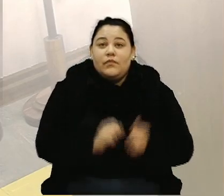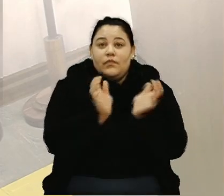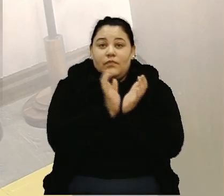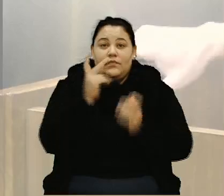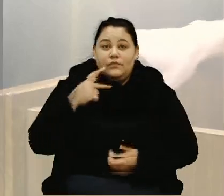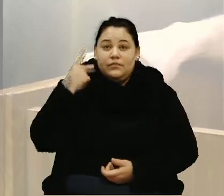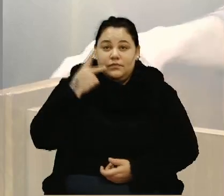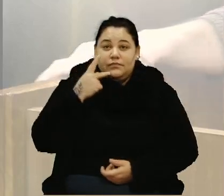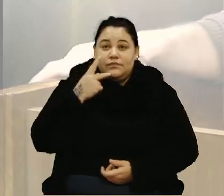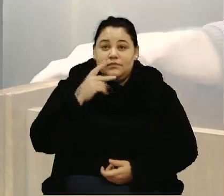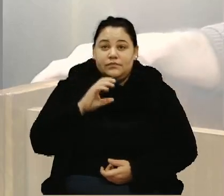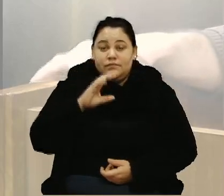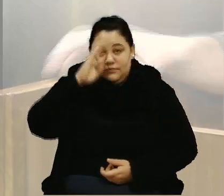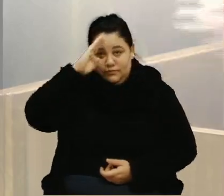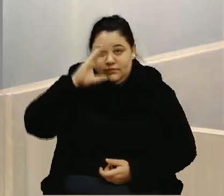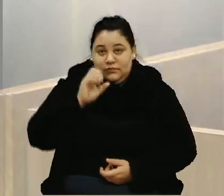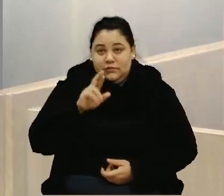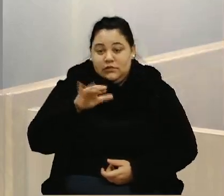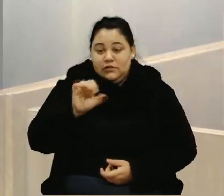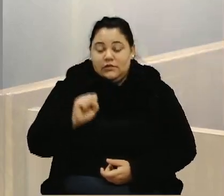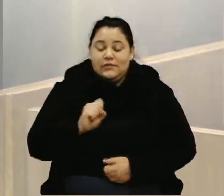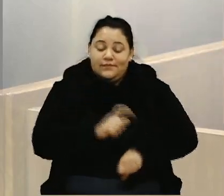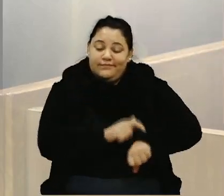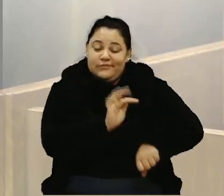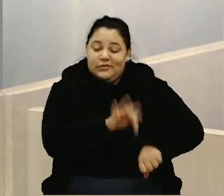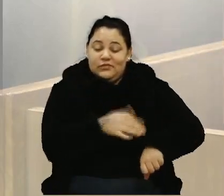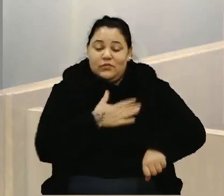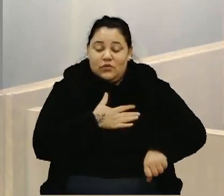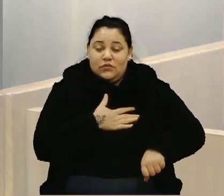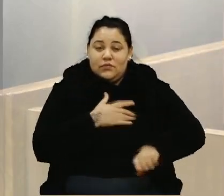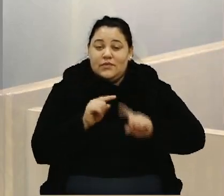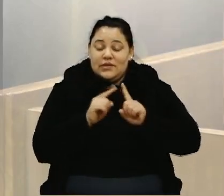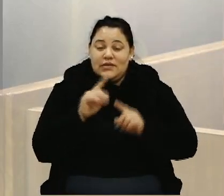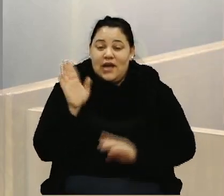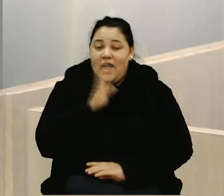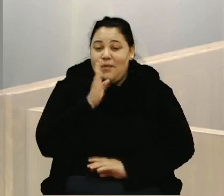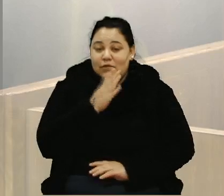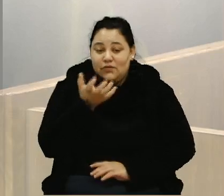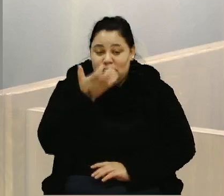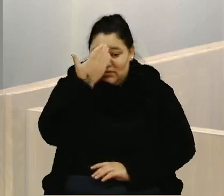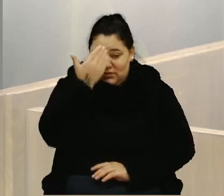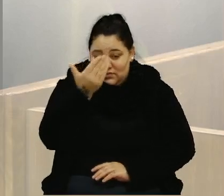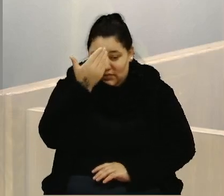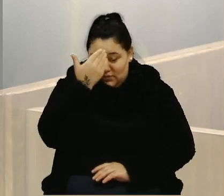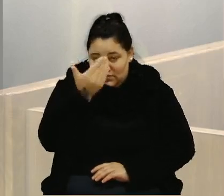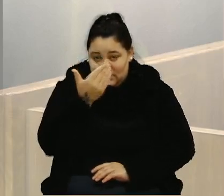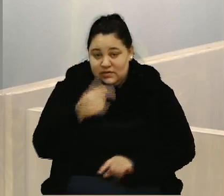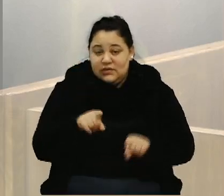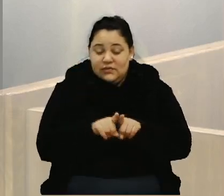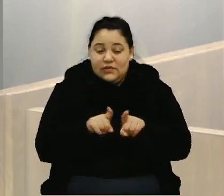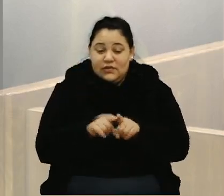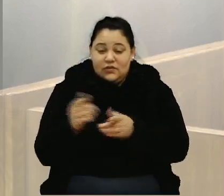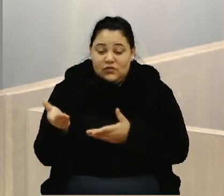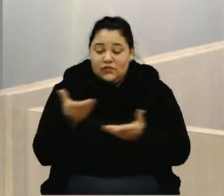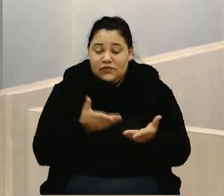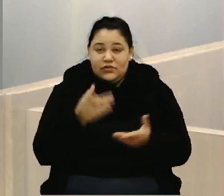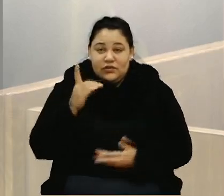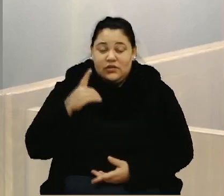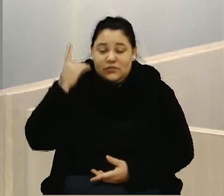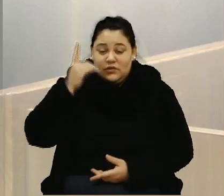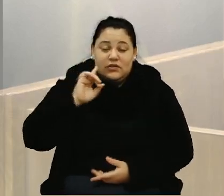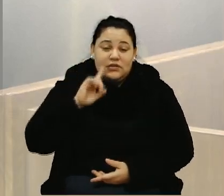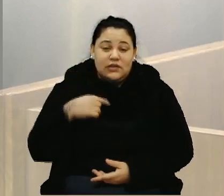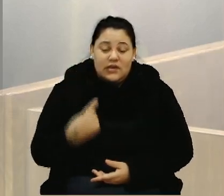Está fechando aqui meu tempo, mas bem rapidamente, quero agradecer o convite da deputada federal